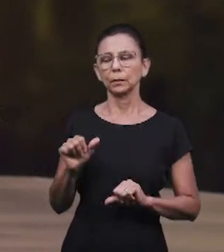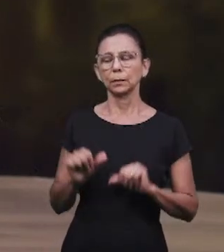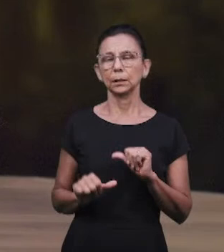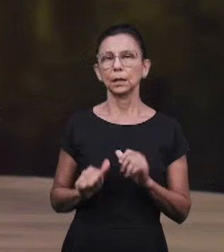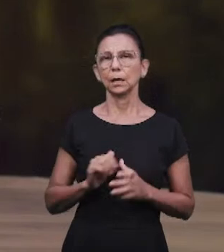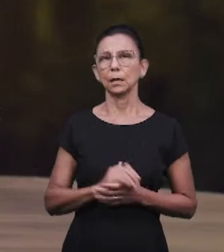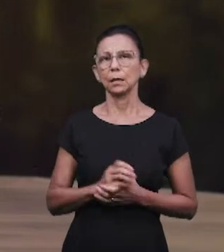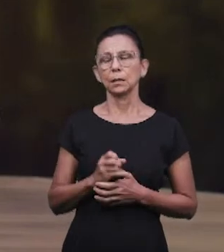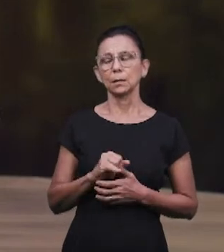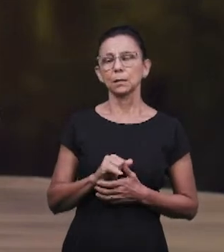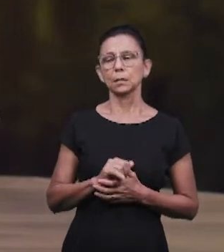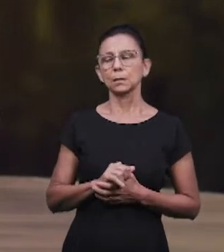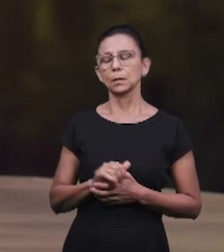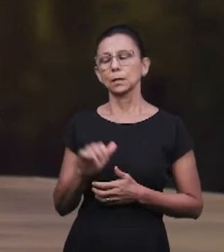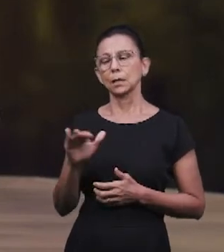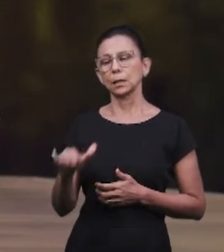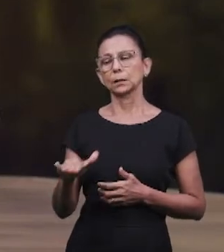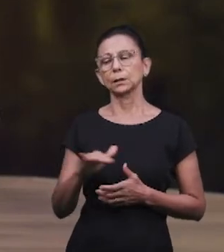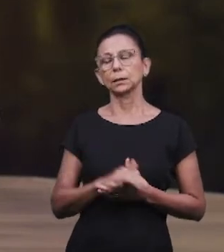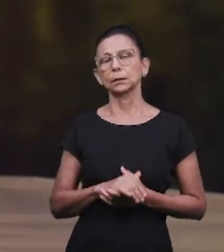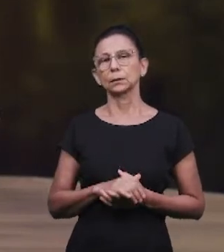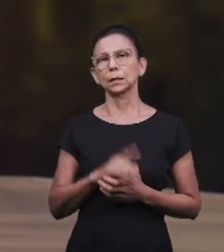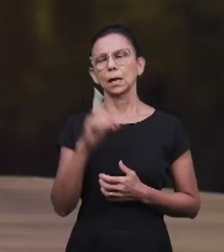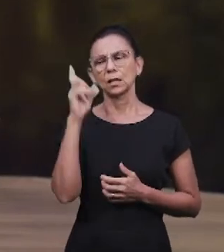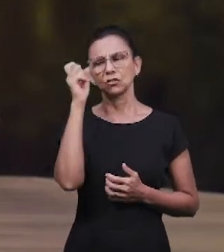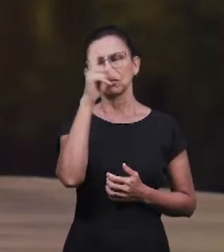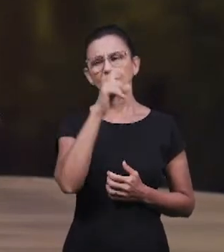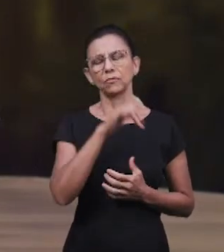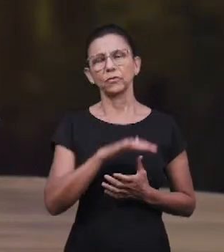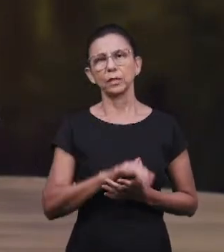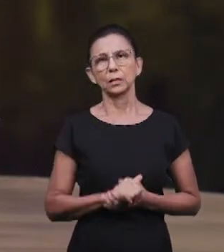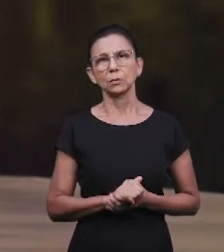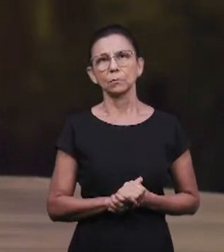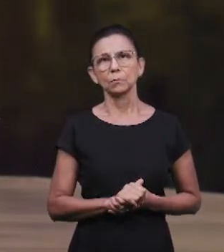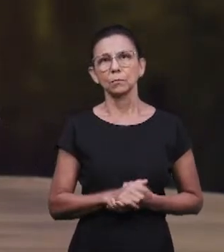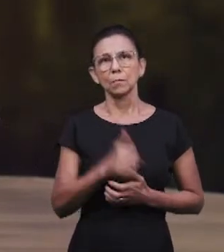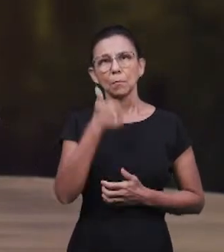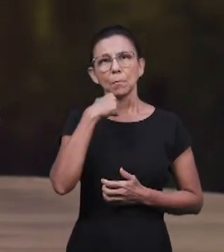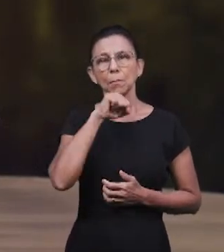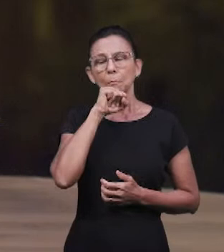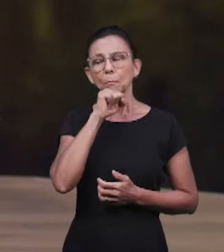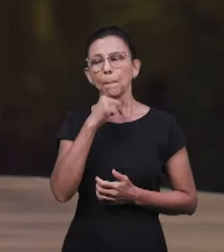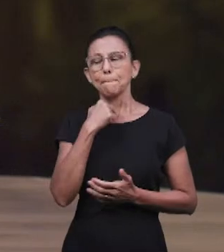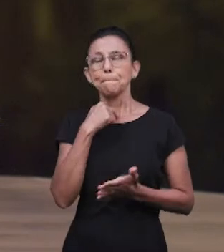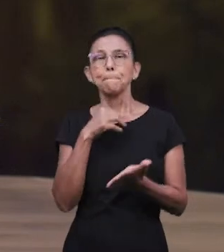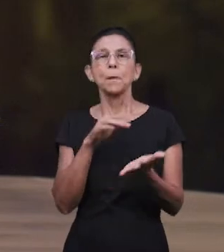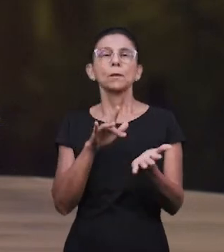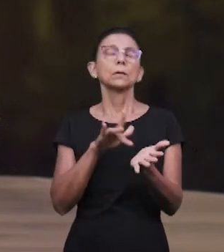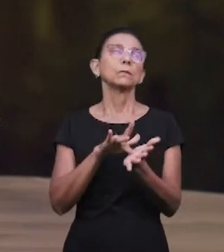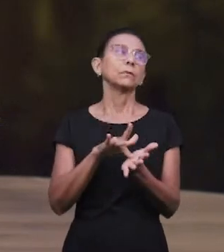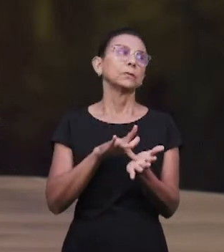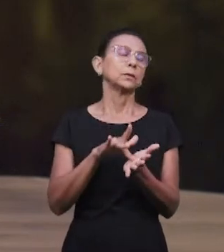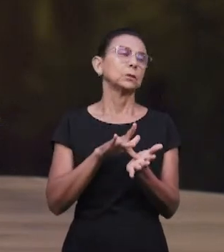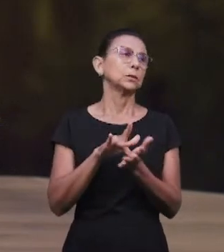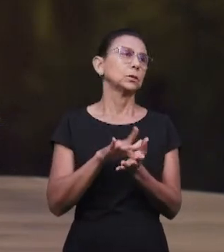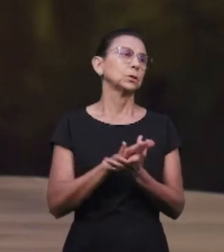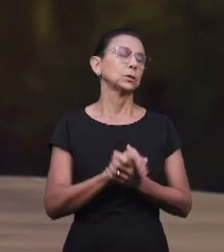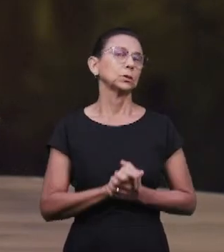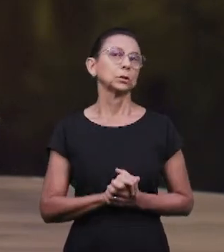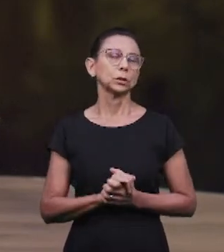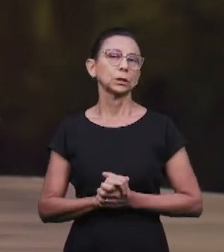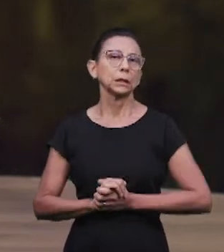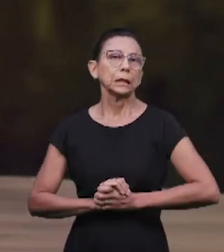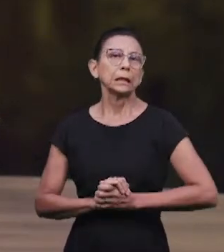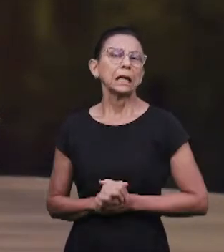criança é difícil, mas a mãe não pode fingir que não